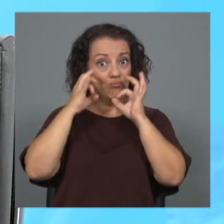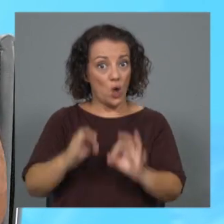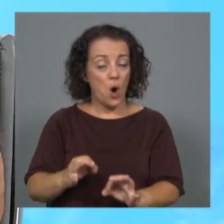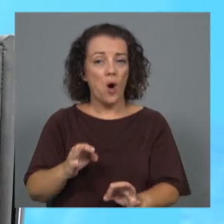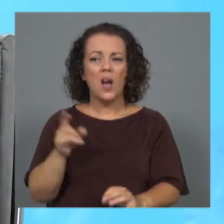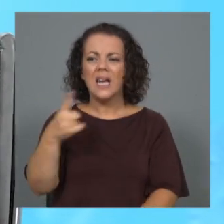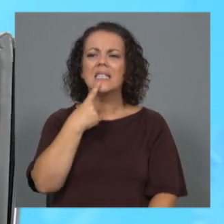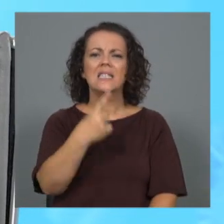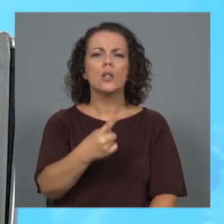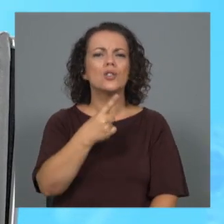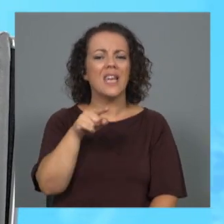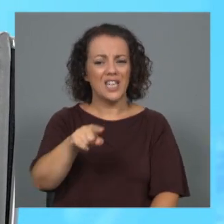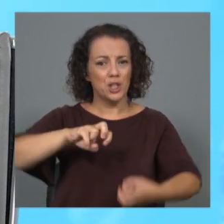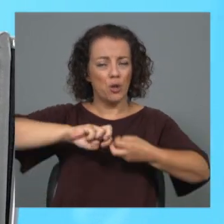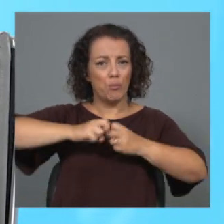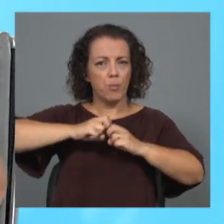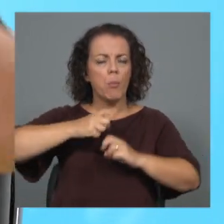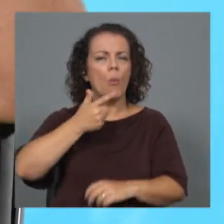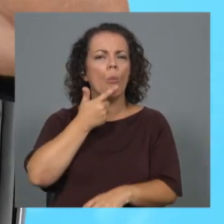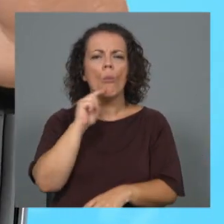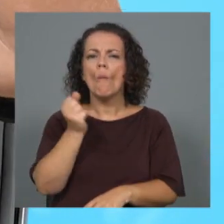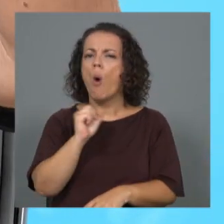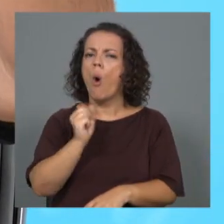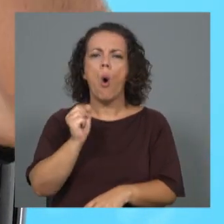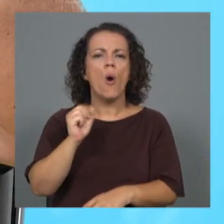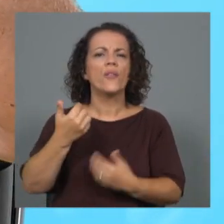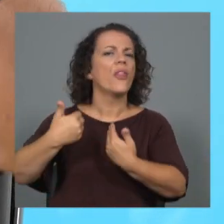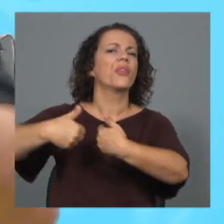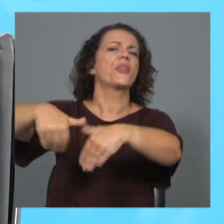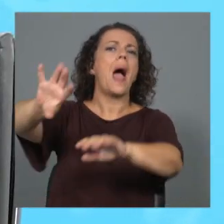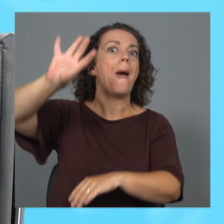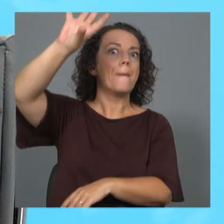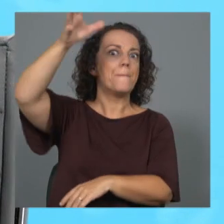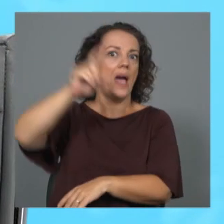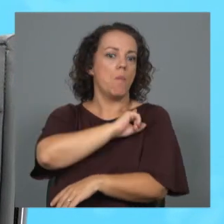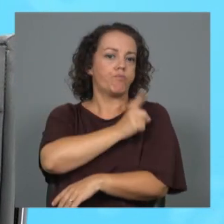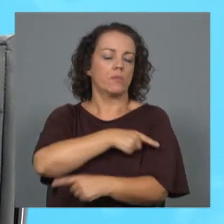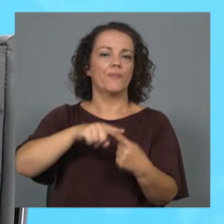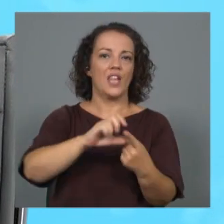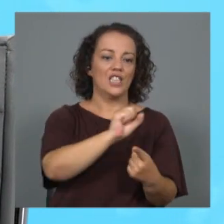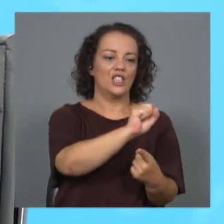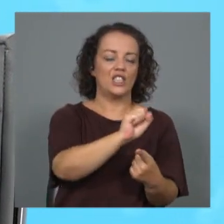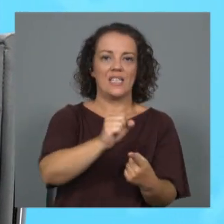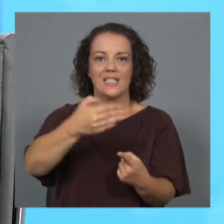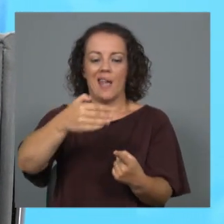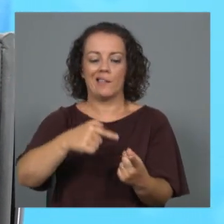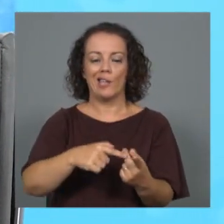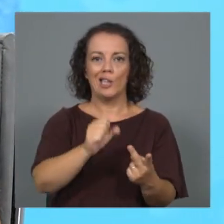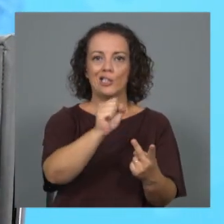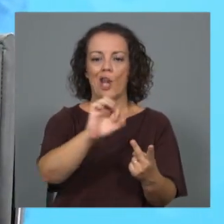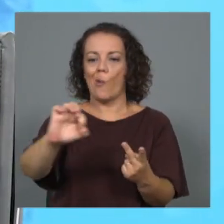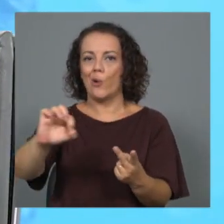deixar a resolução desta problemática às nações poderosas, aos G7, aos G8, aos